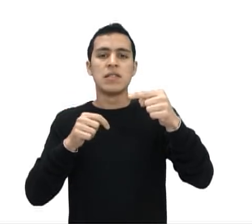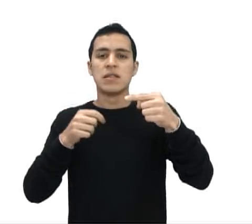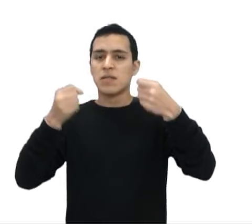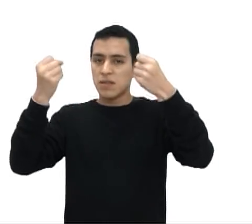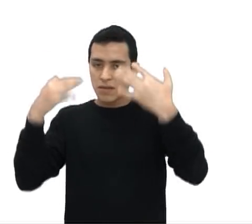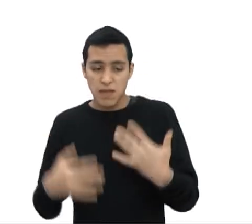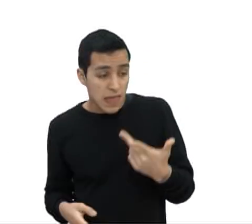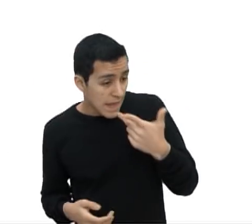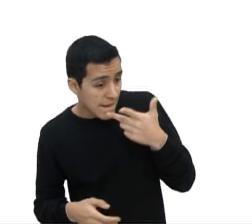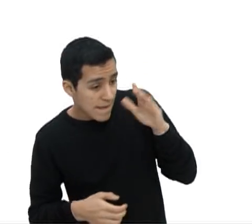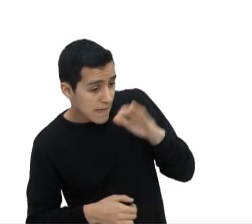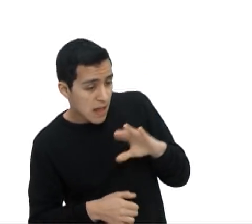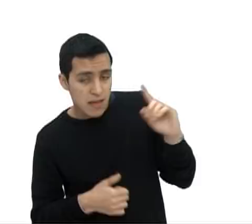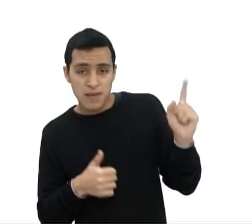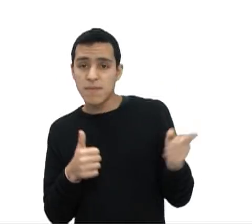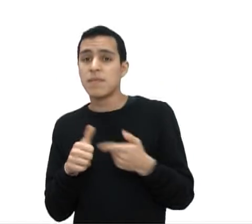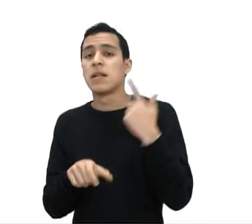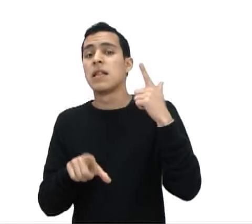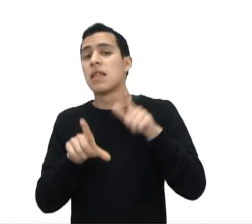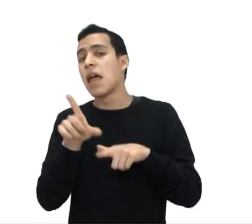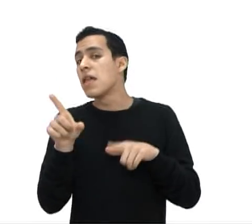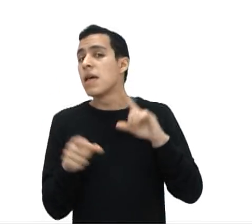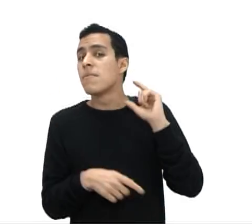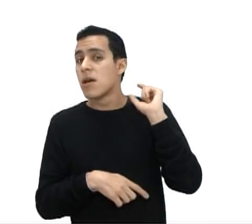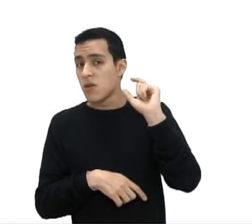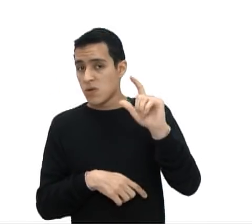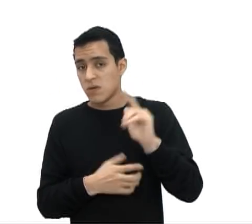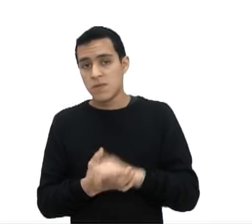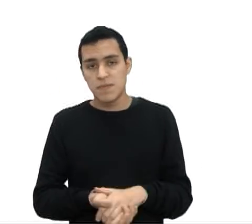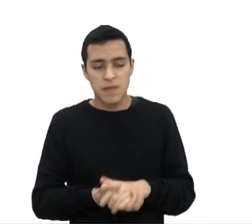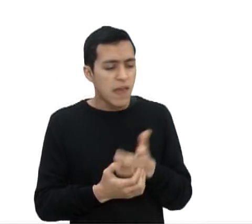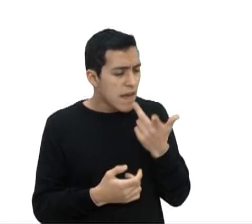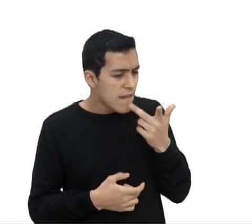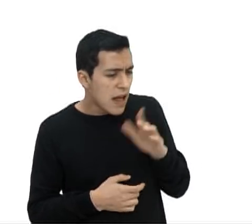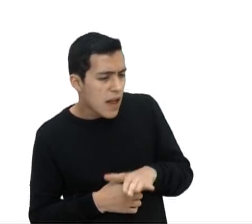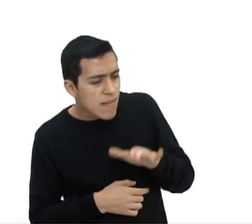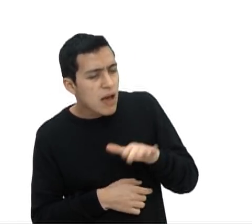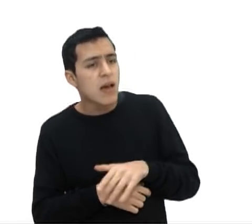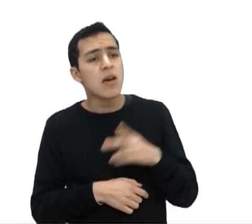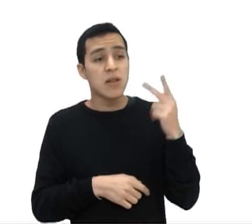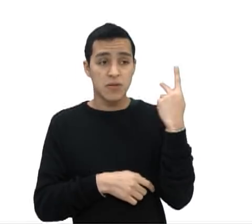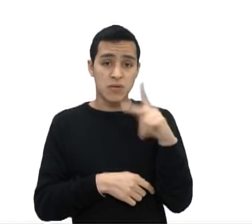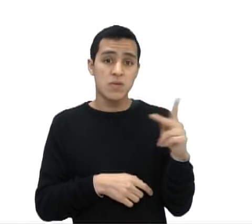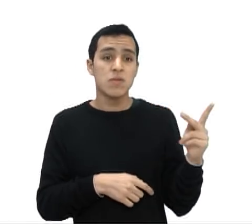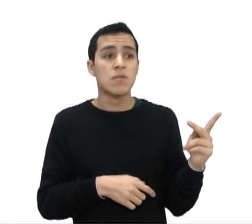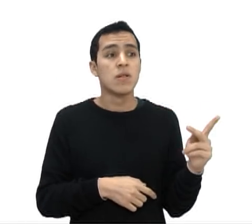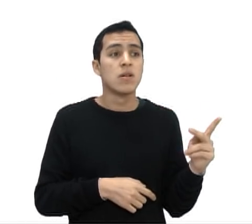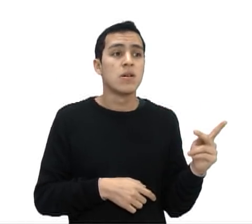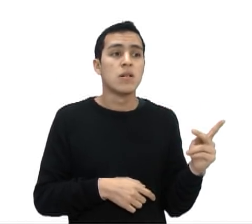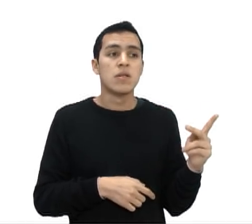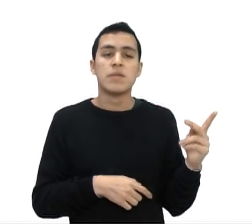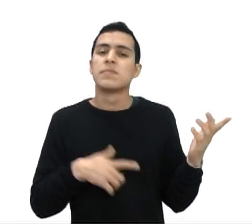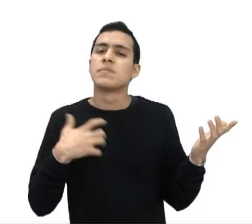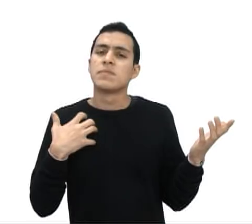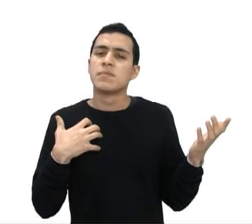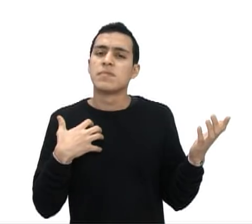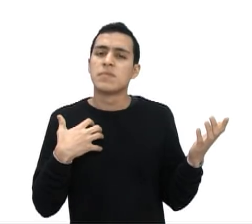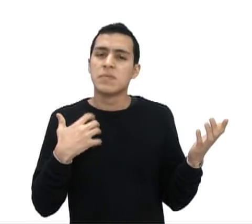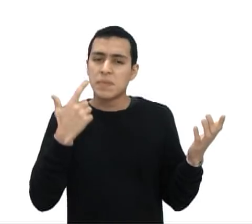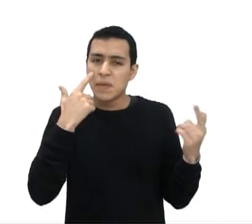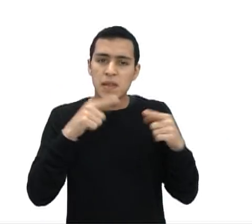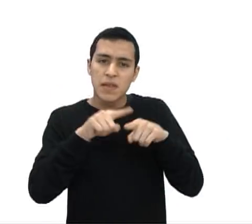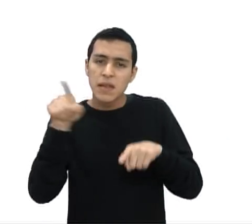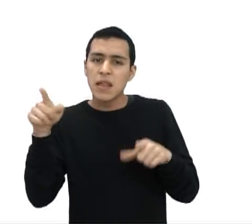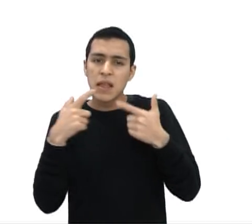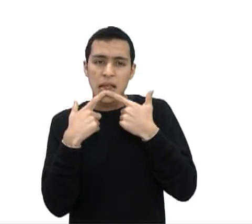Fala baixo, primeira letra da frase, maiúscula. Né? Fala baixo, vírgula, tu acorda, o pessoa. Né? Veja a